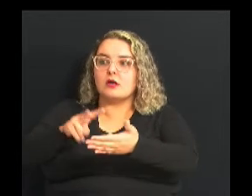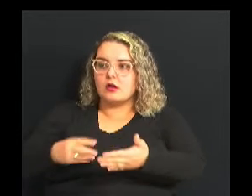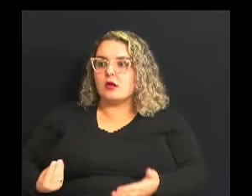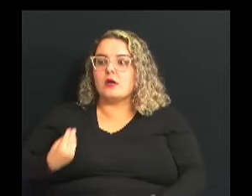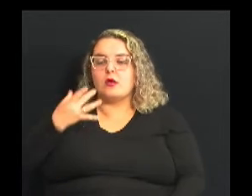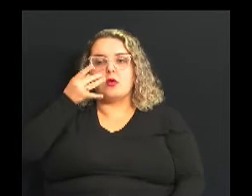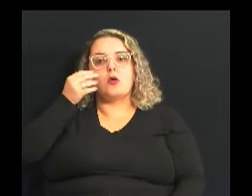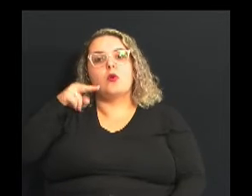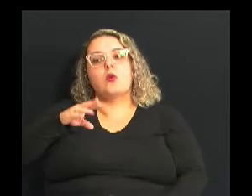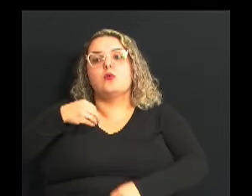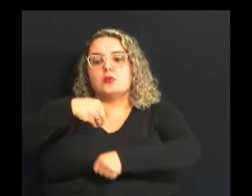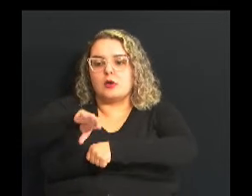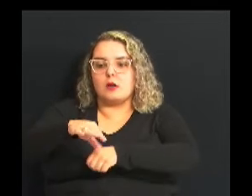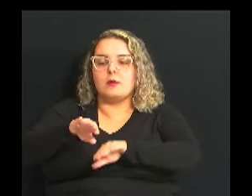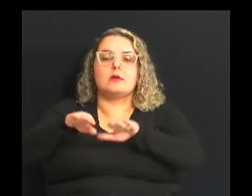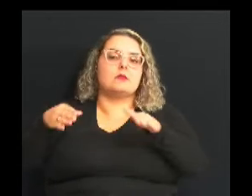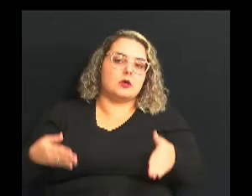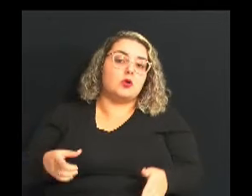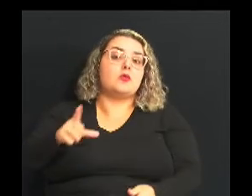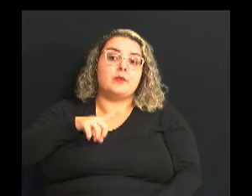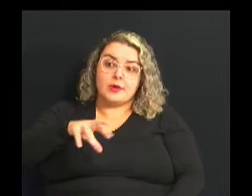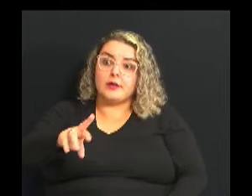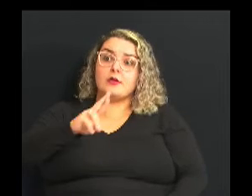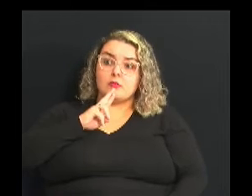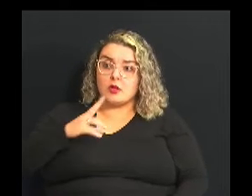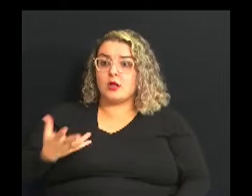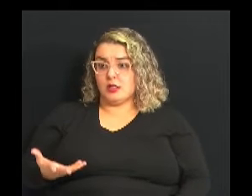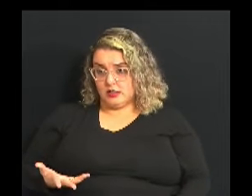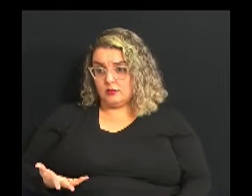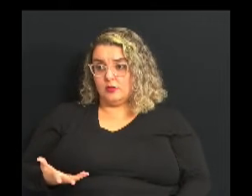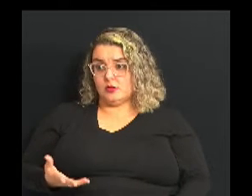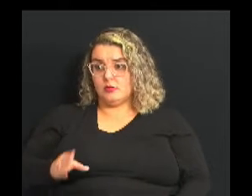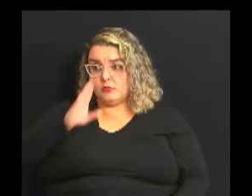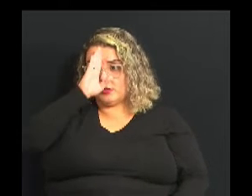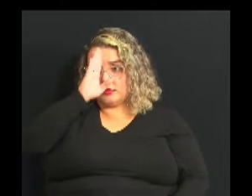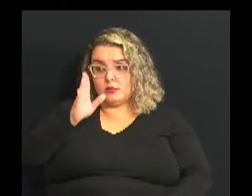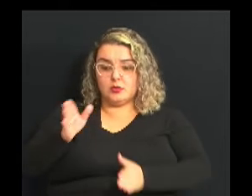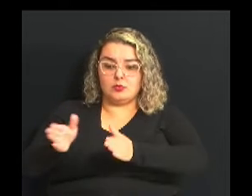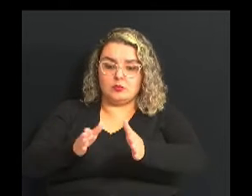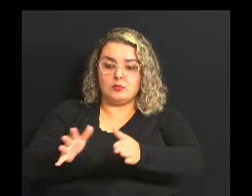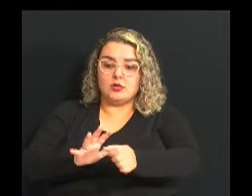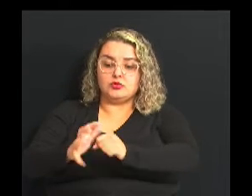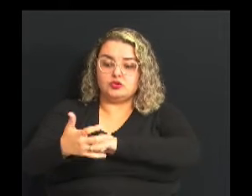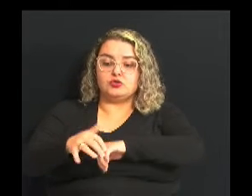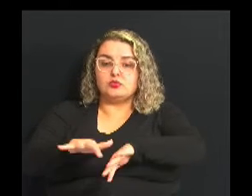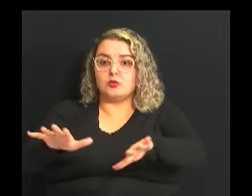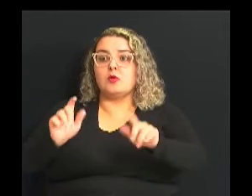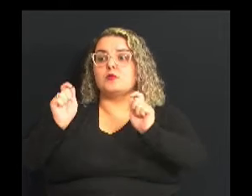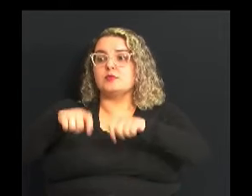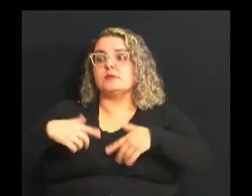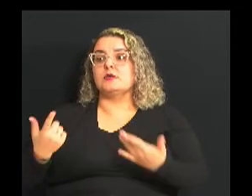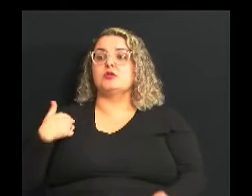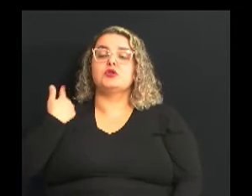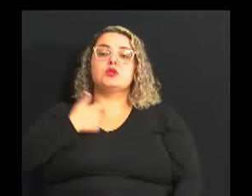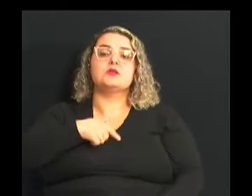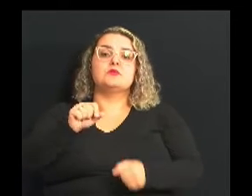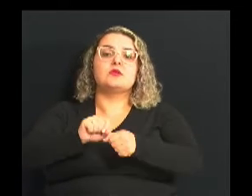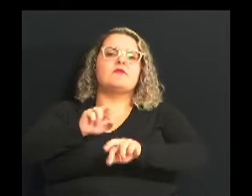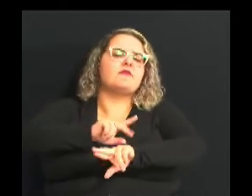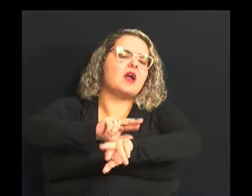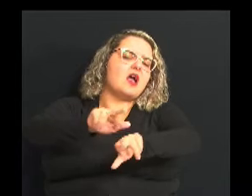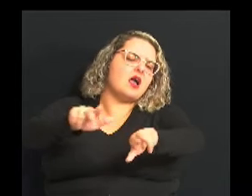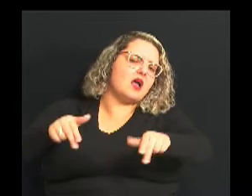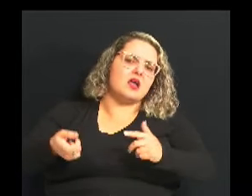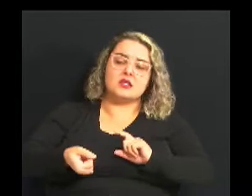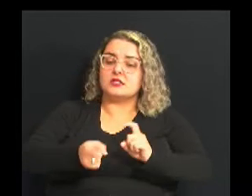encaminhada para a mesa e vai ter uma resposta. Então, isso, principalmente na época de pandemia, possibilitou que nós fizéssemos diversas reuniões com